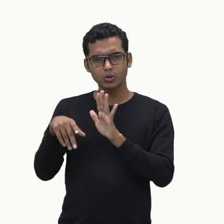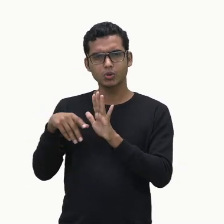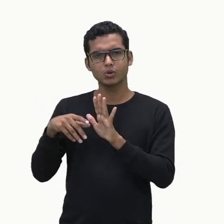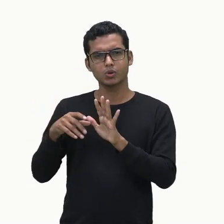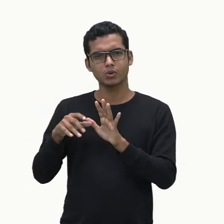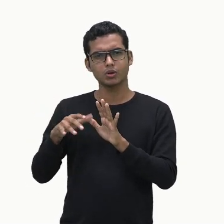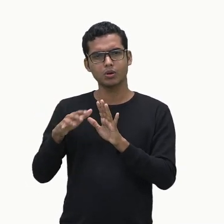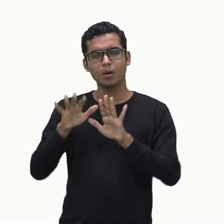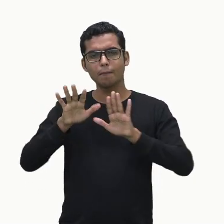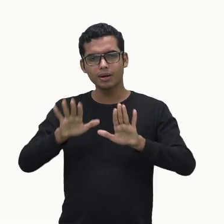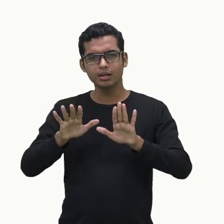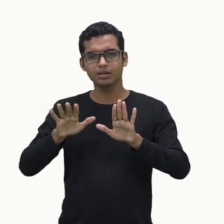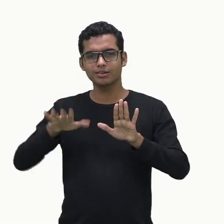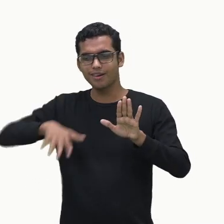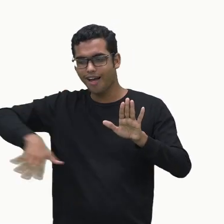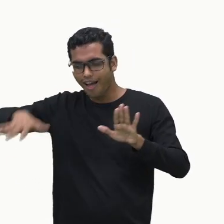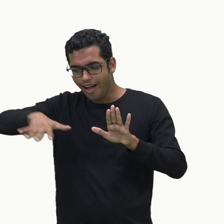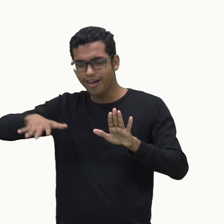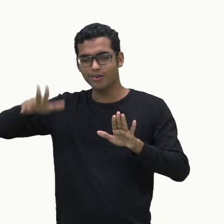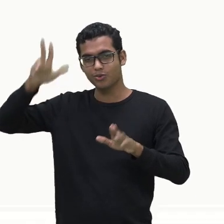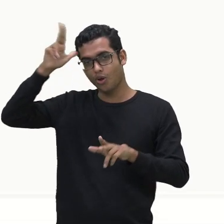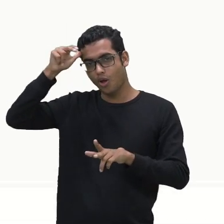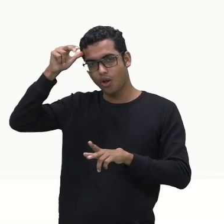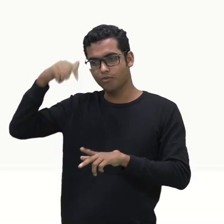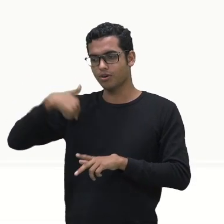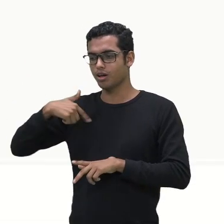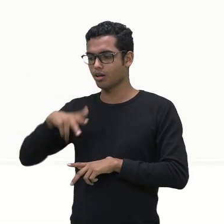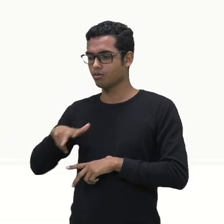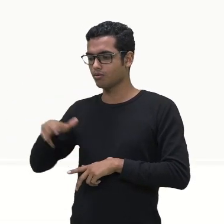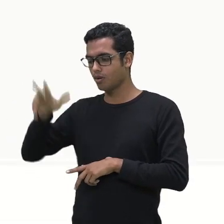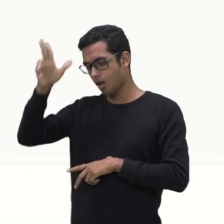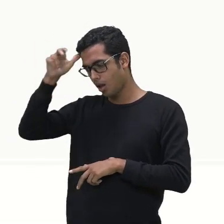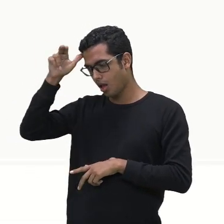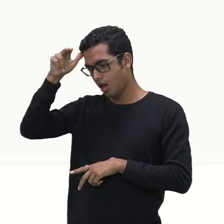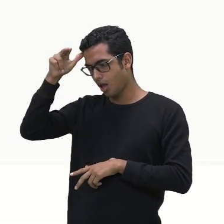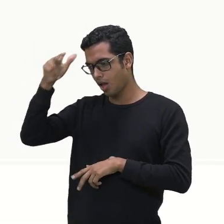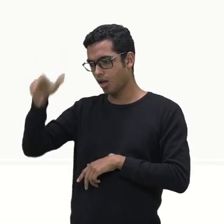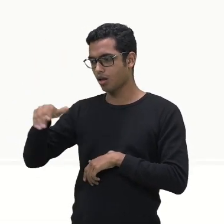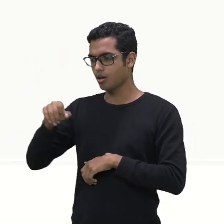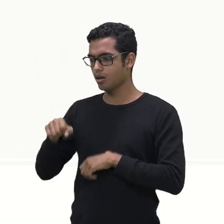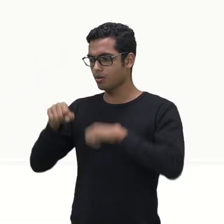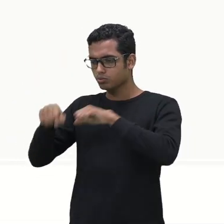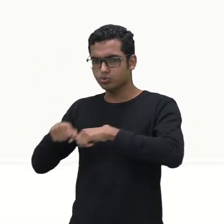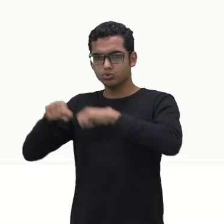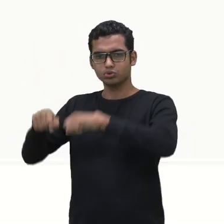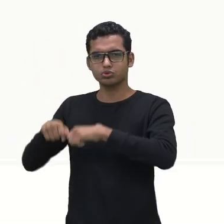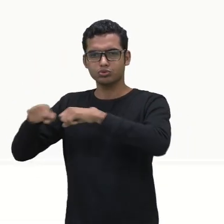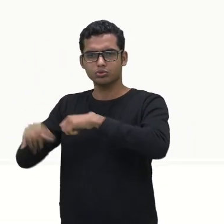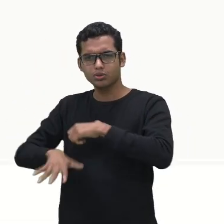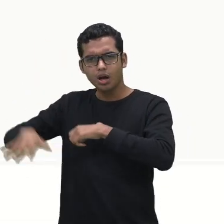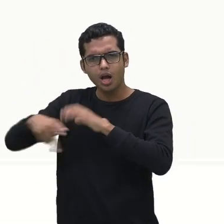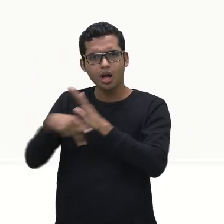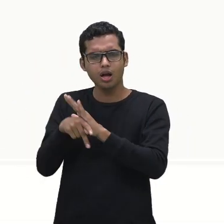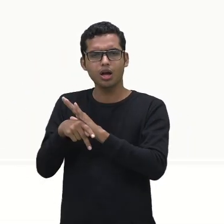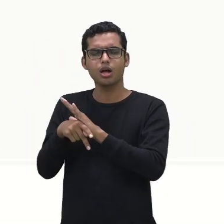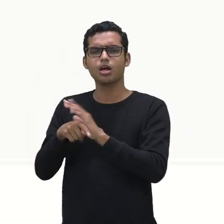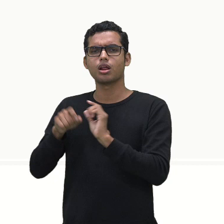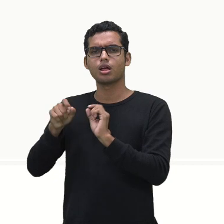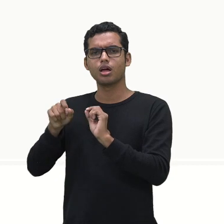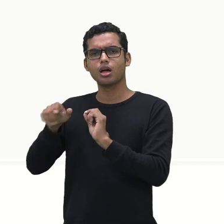pastar tem raio igual a 50. Então, é claro que a gente está falando aqui de uma coroa circular,